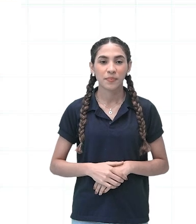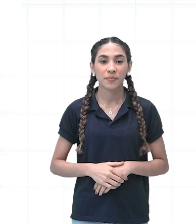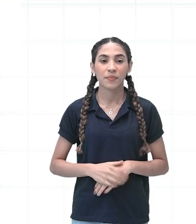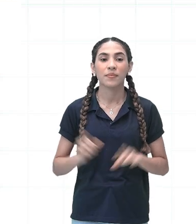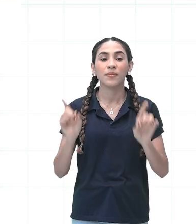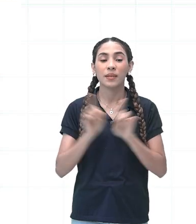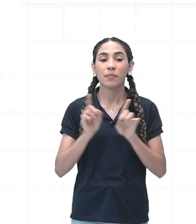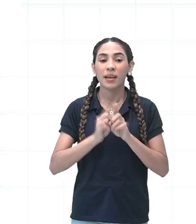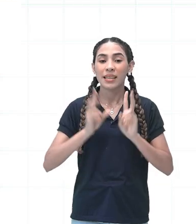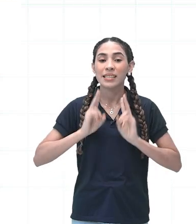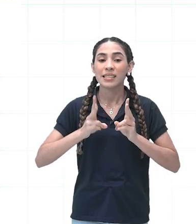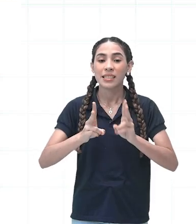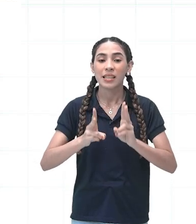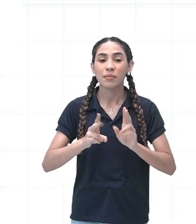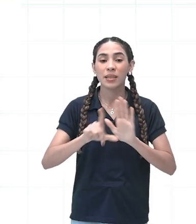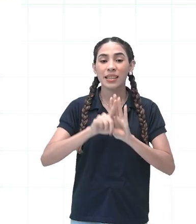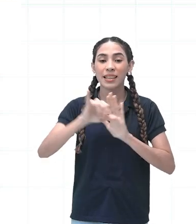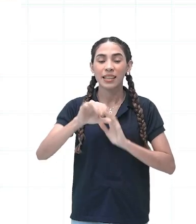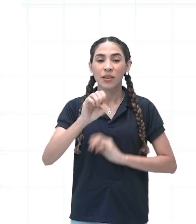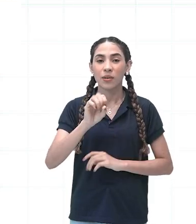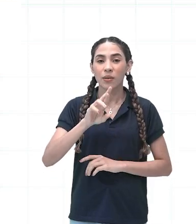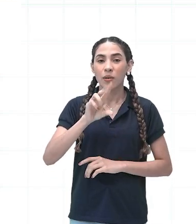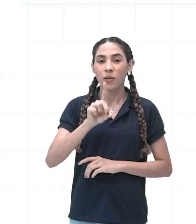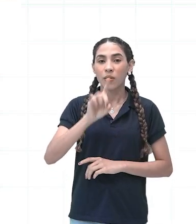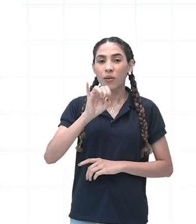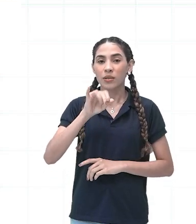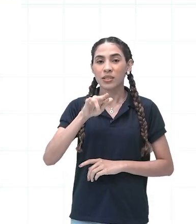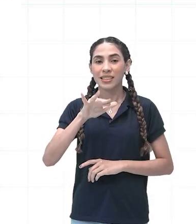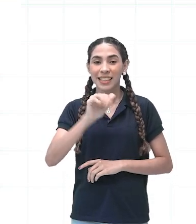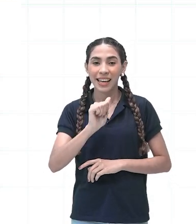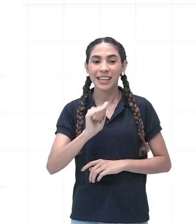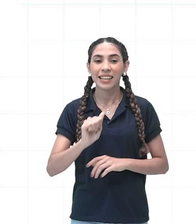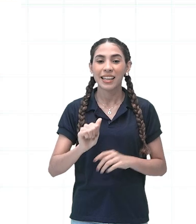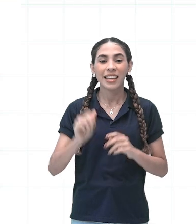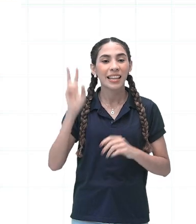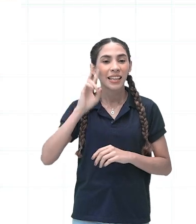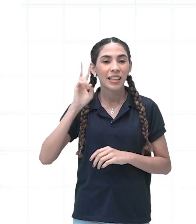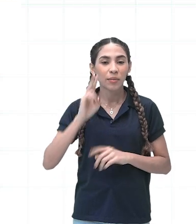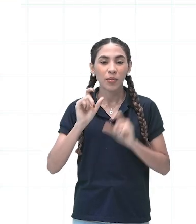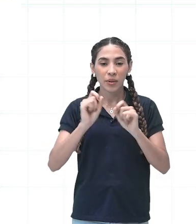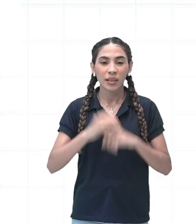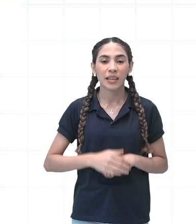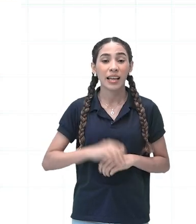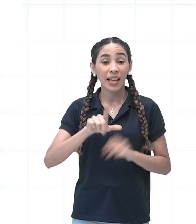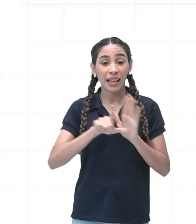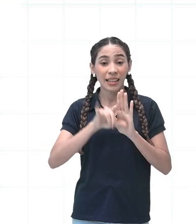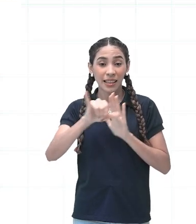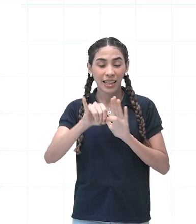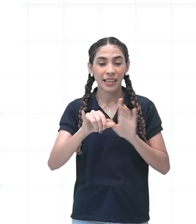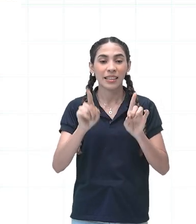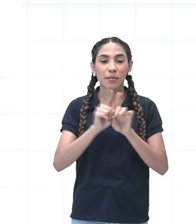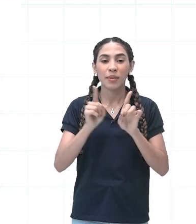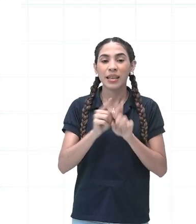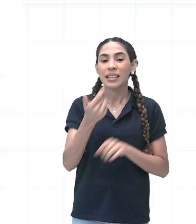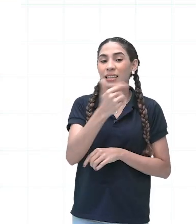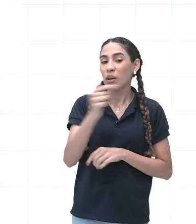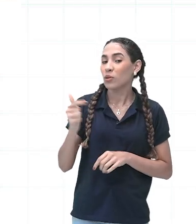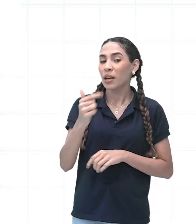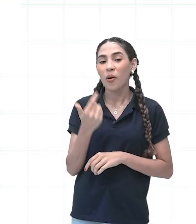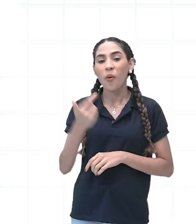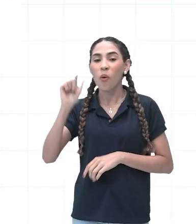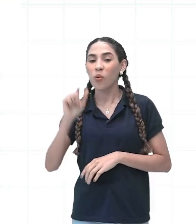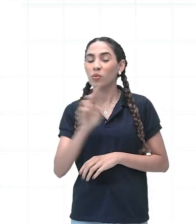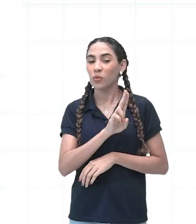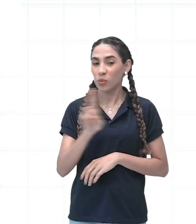E sempre é uma lei ordinária, notem que ela é chamada única e exclusivamente como lei, né? Não tem um